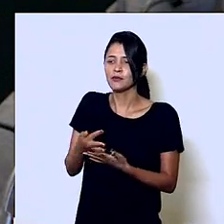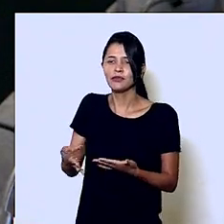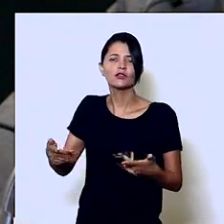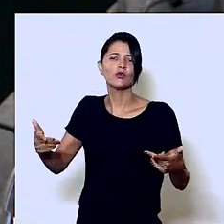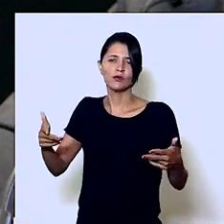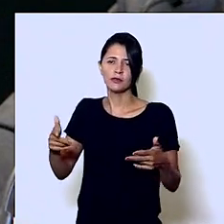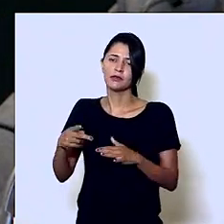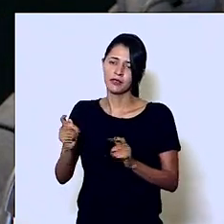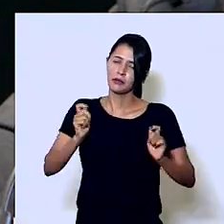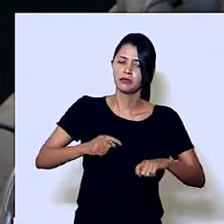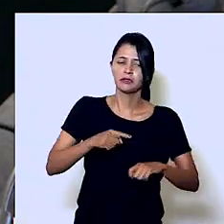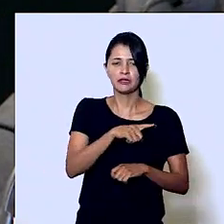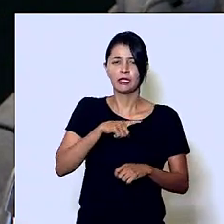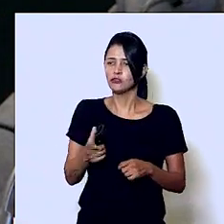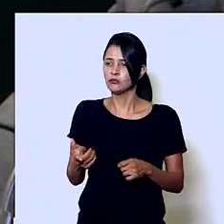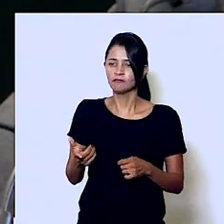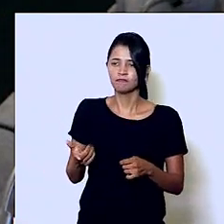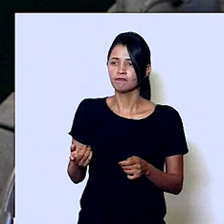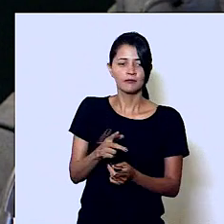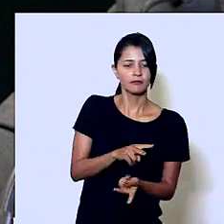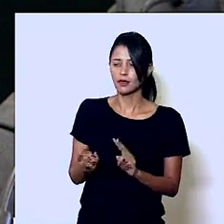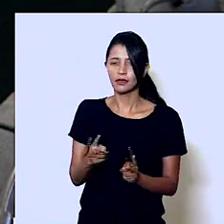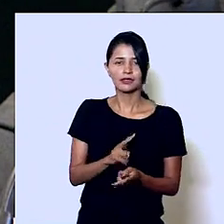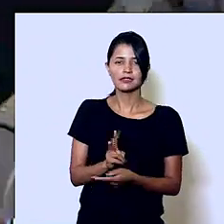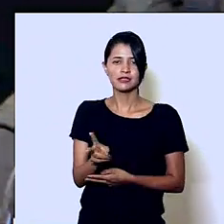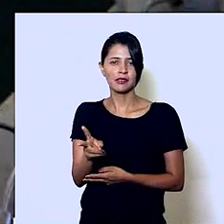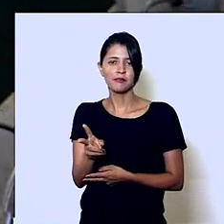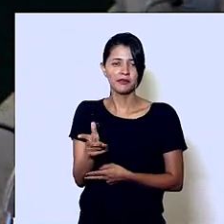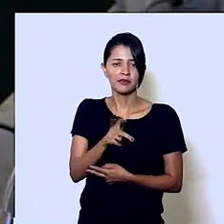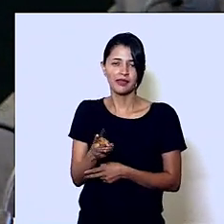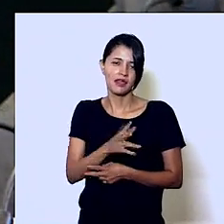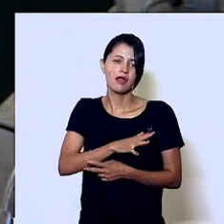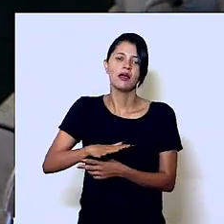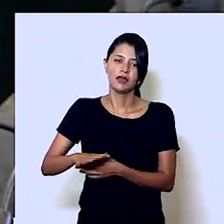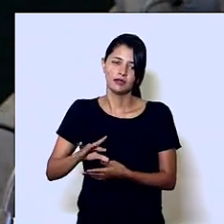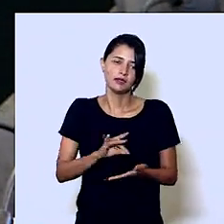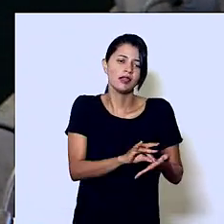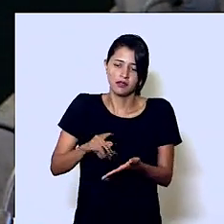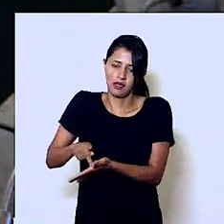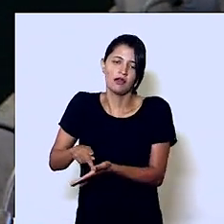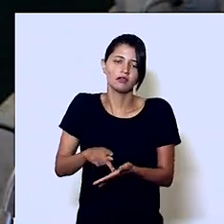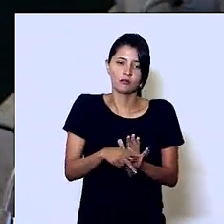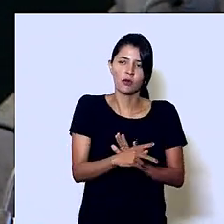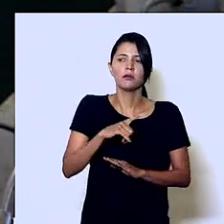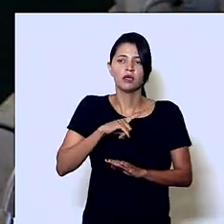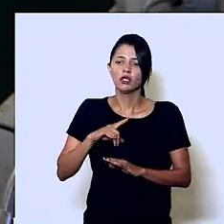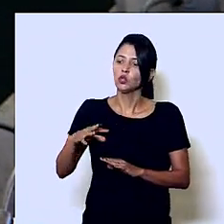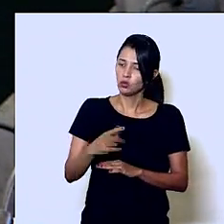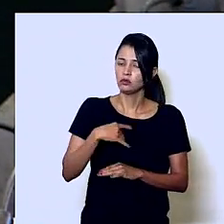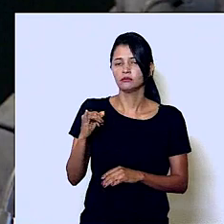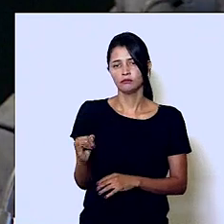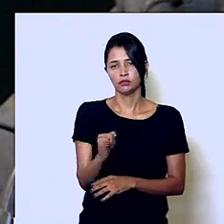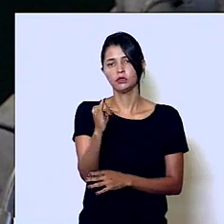dele de transitar permanentemente entre essas realidades, e ambas são importantes, é o que dá